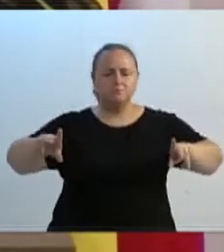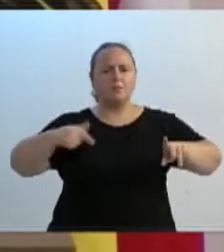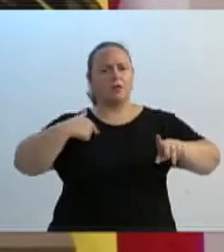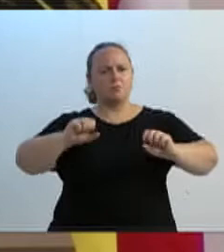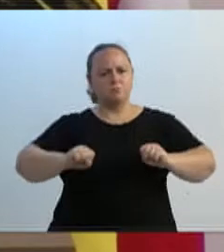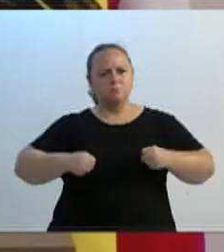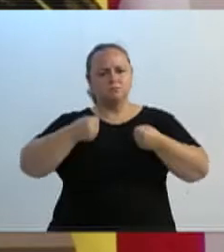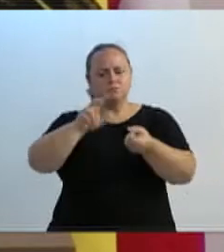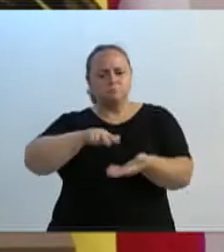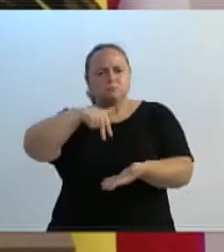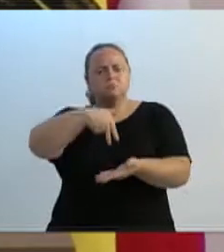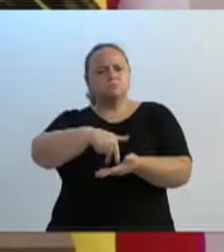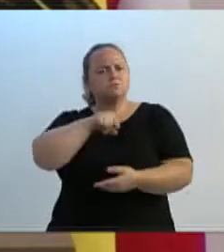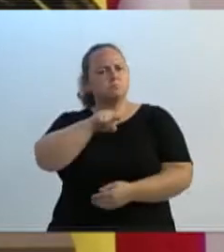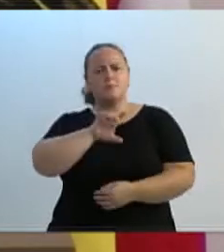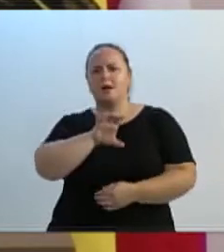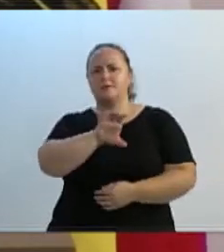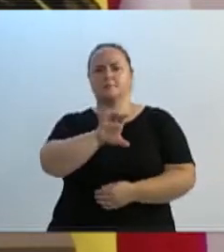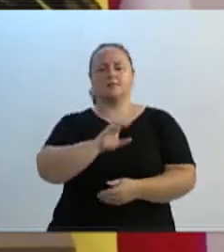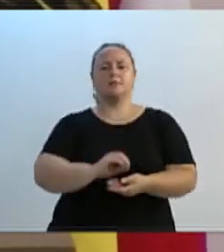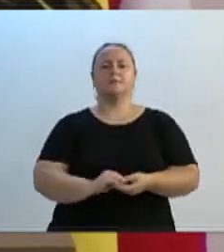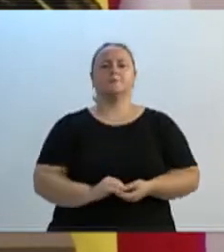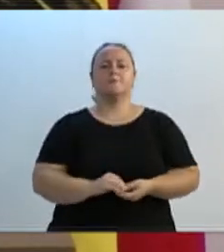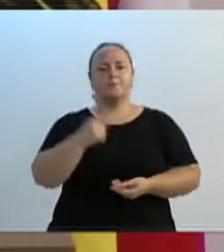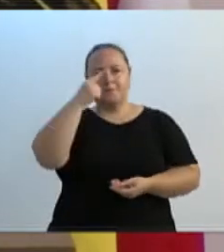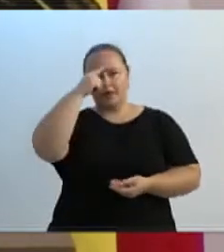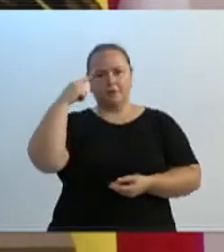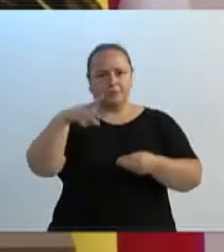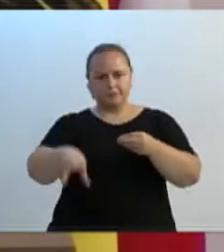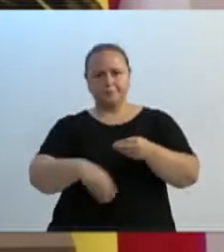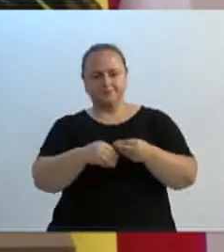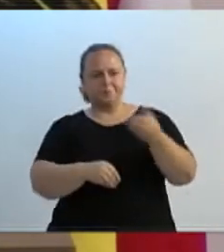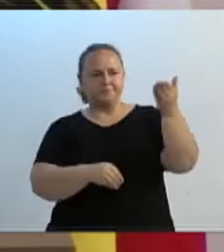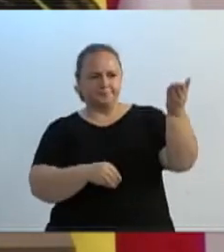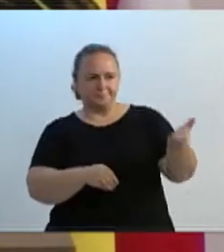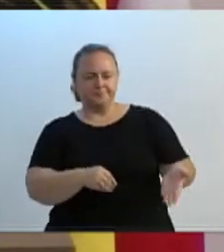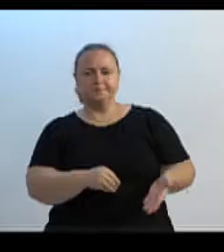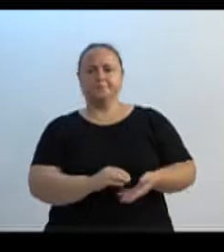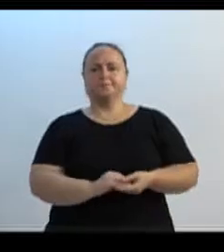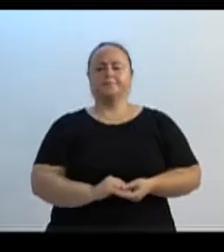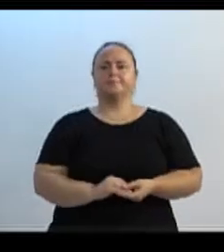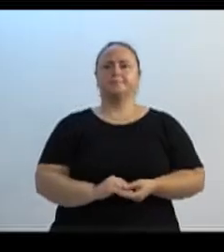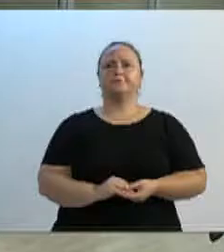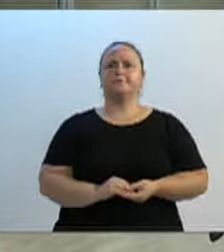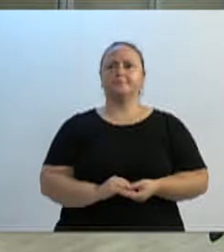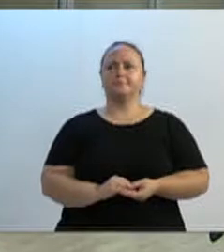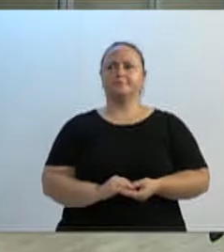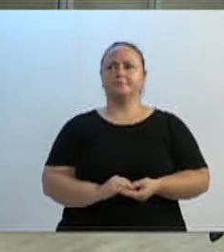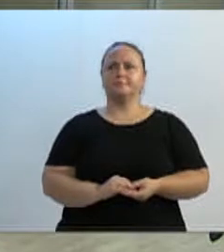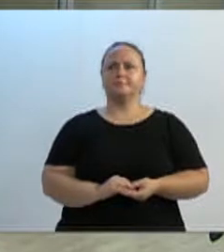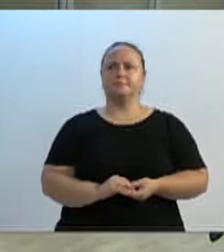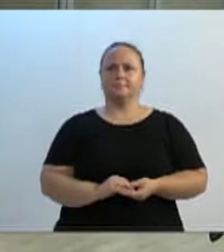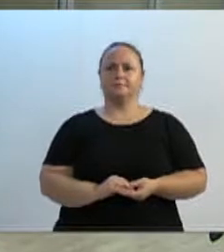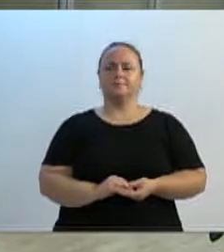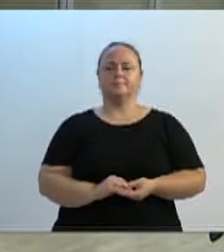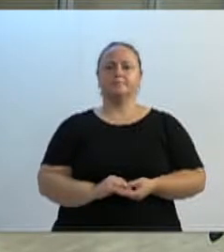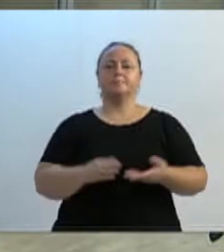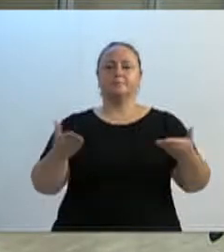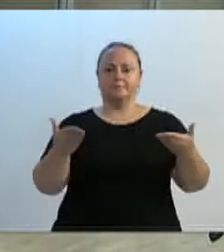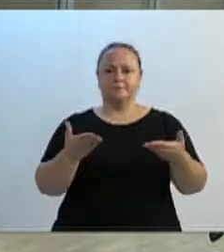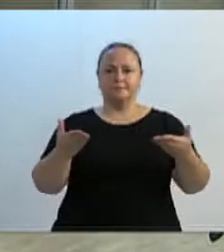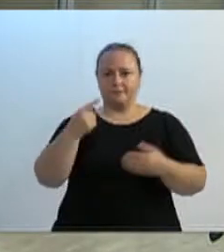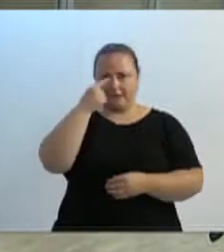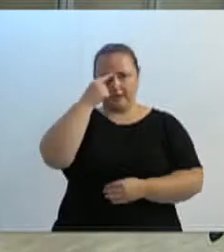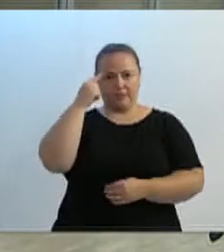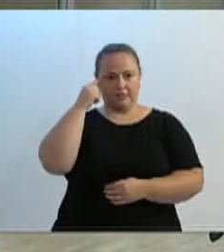e sempre será nesse sentido. Vereador Ito, uma parte. Com a autorização do orador, concedo a parte ao vereador Ito.